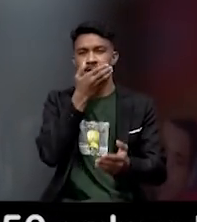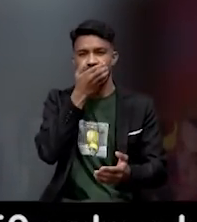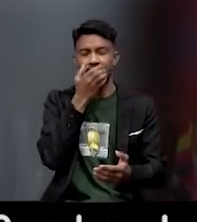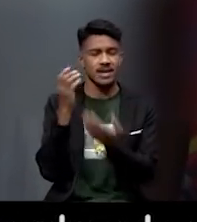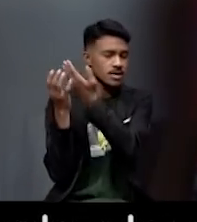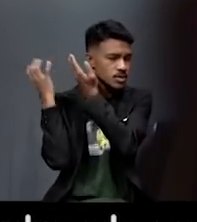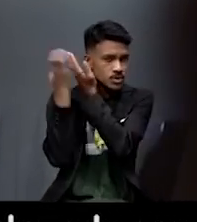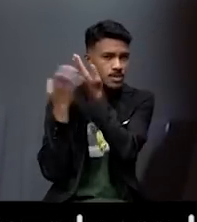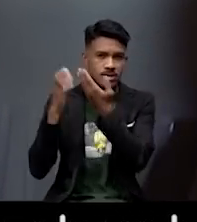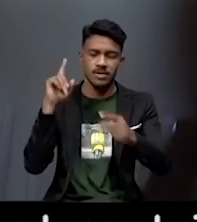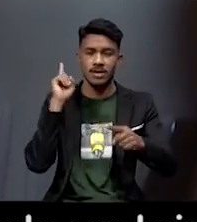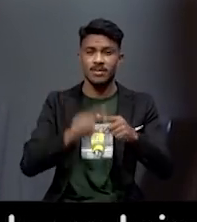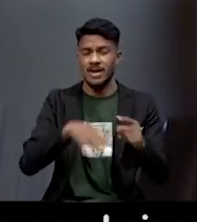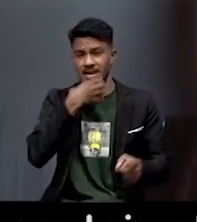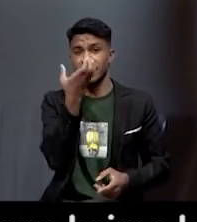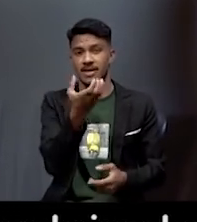quila.